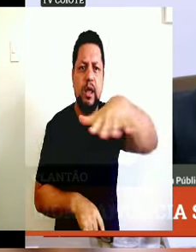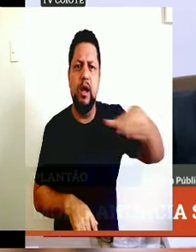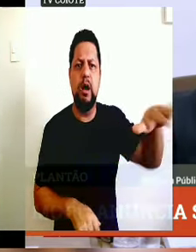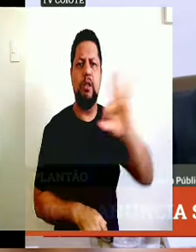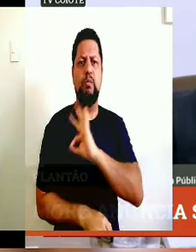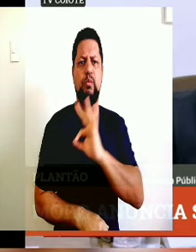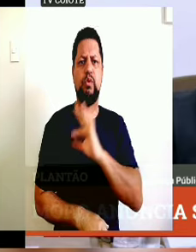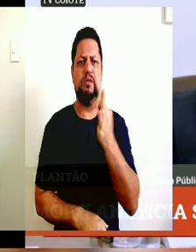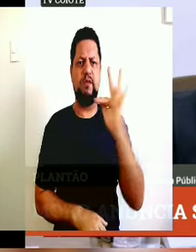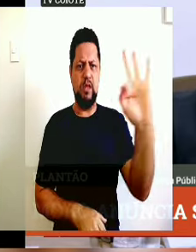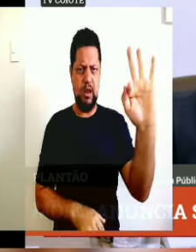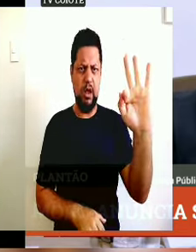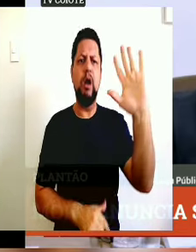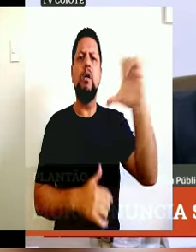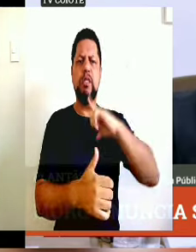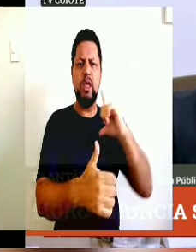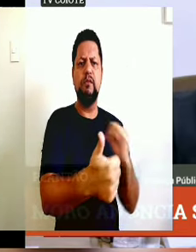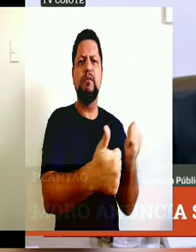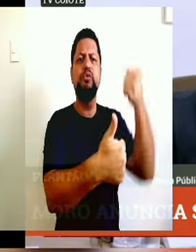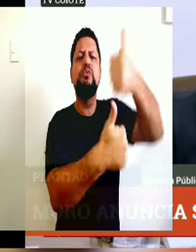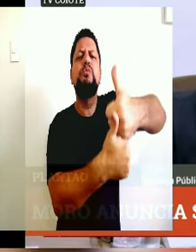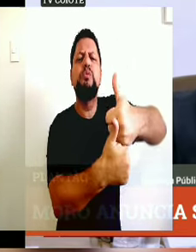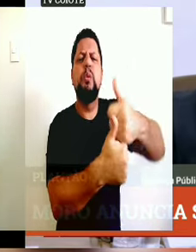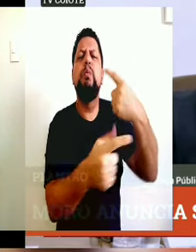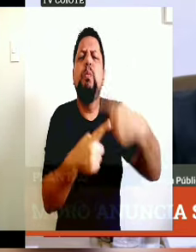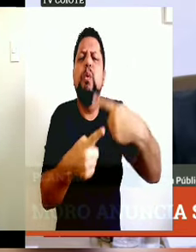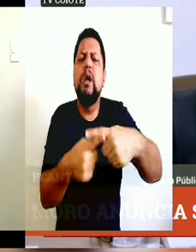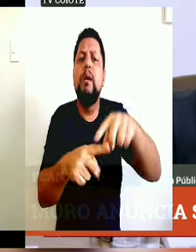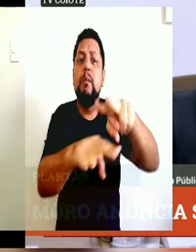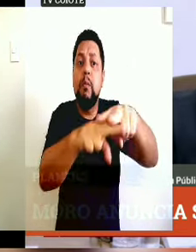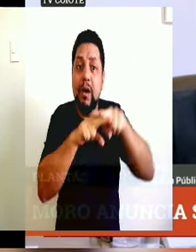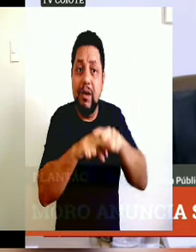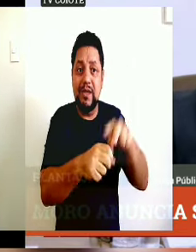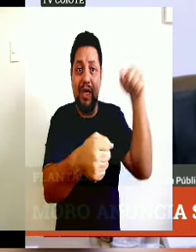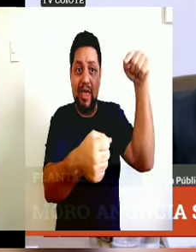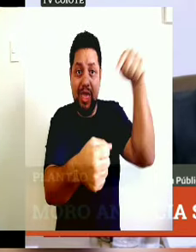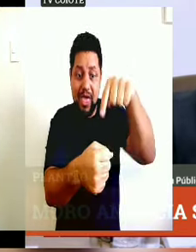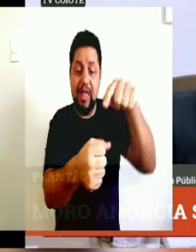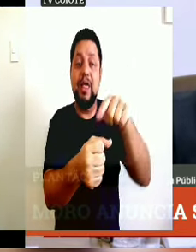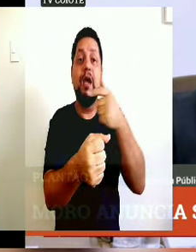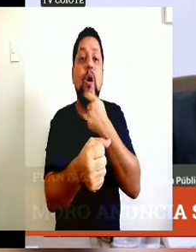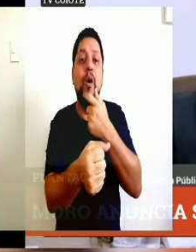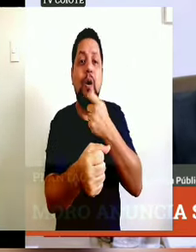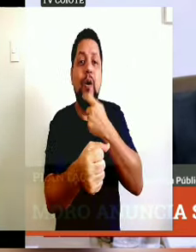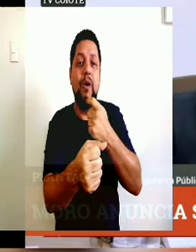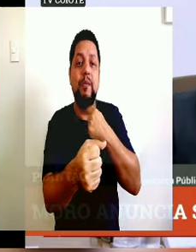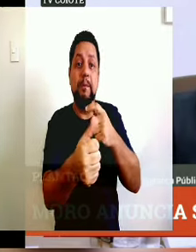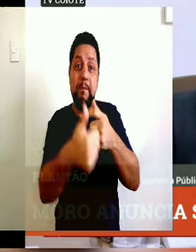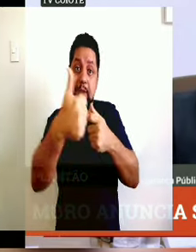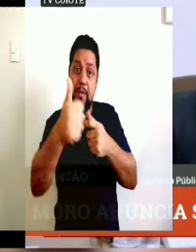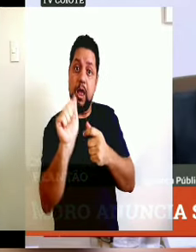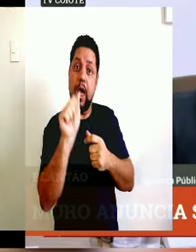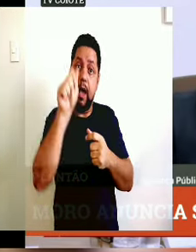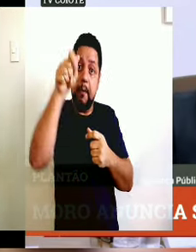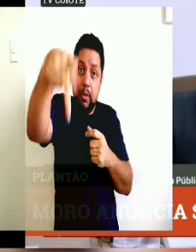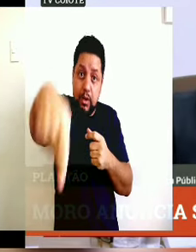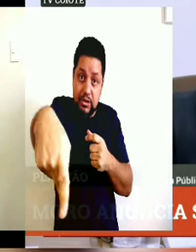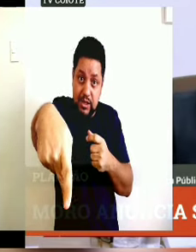trabalho. Houve essa substituição, mas essa substituição na época foi pela aposentadoria, né,